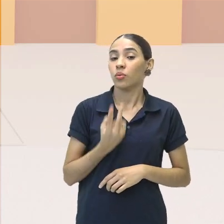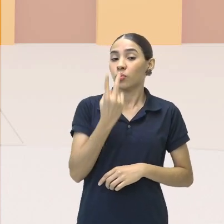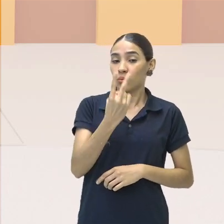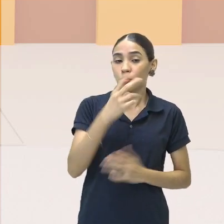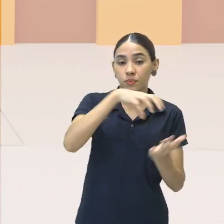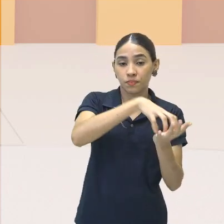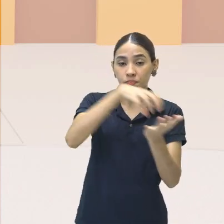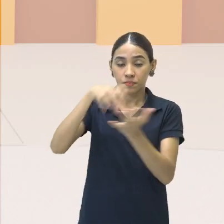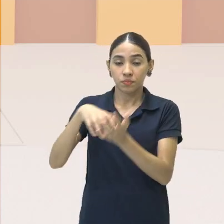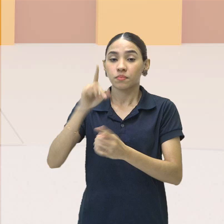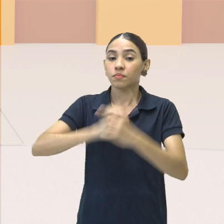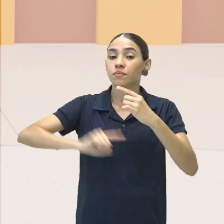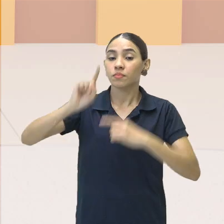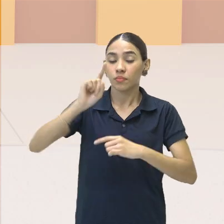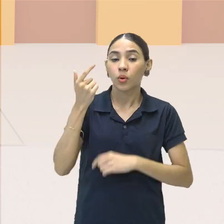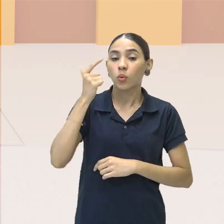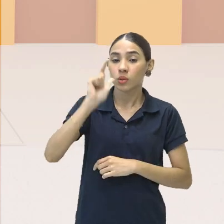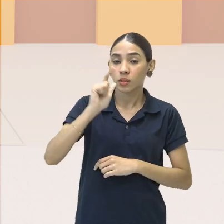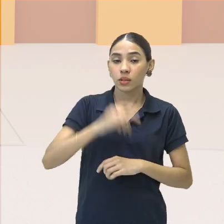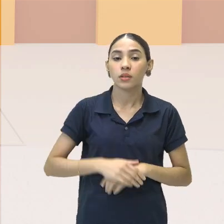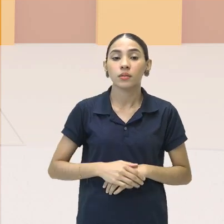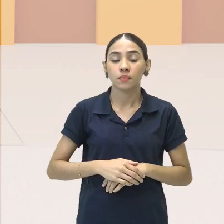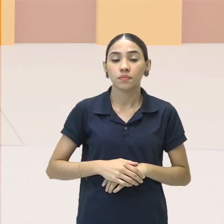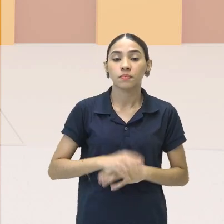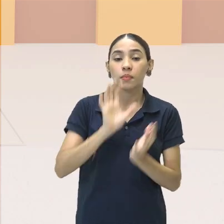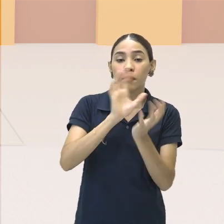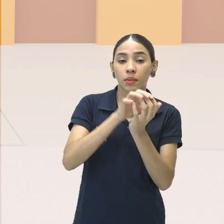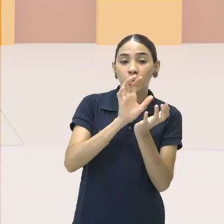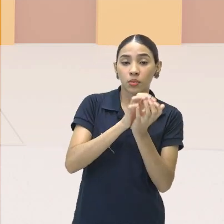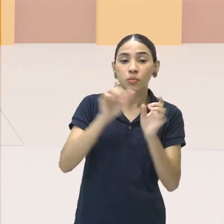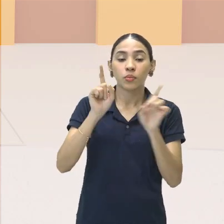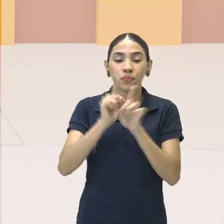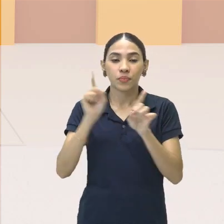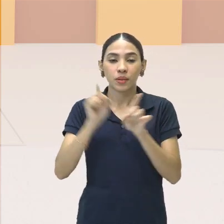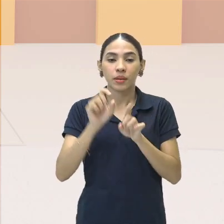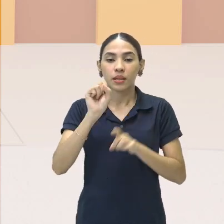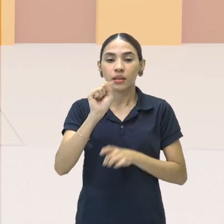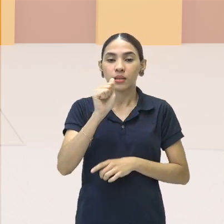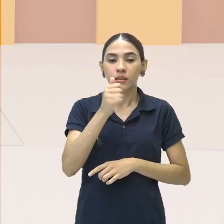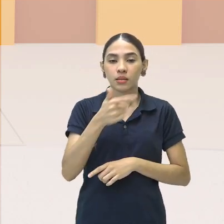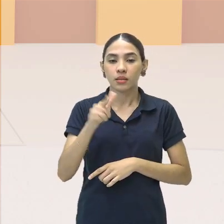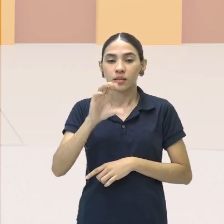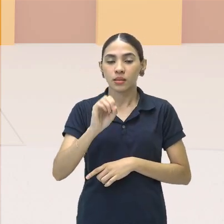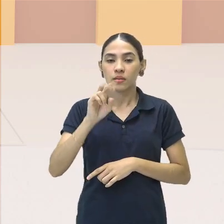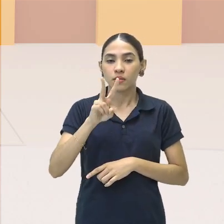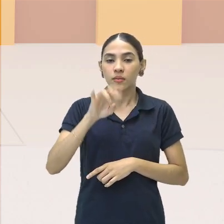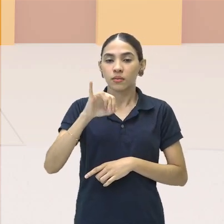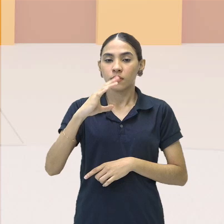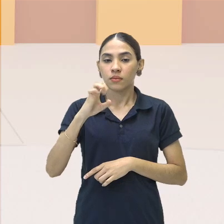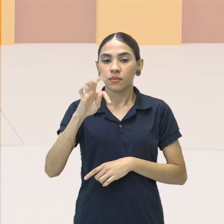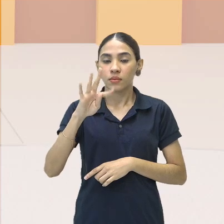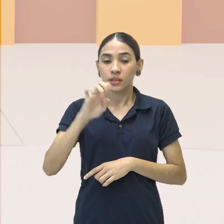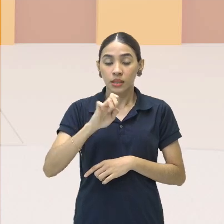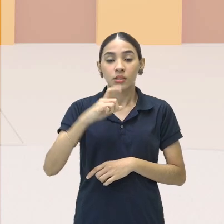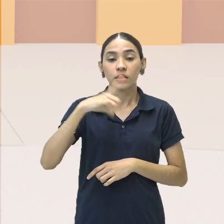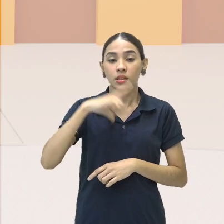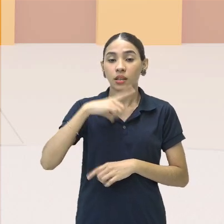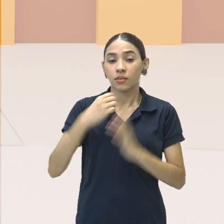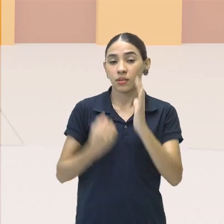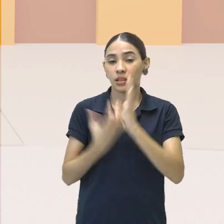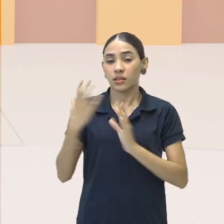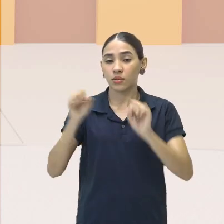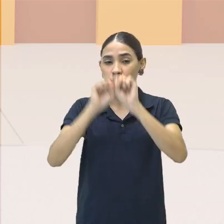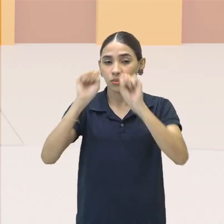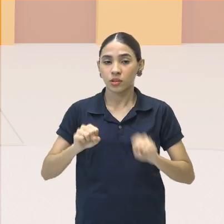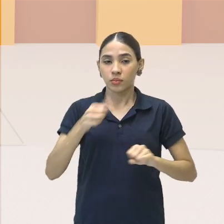capitanias prosperaram nesse momento, né, que foi Pernambuco e São Vicente, houve a implementação do governo geral